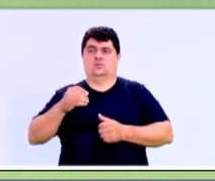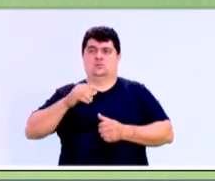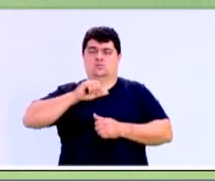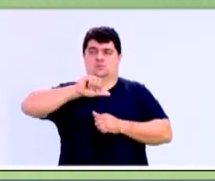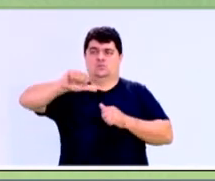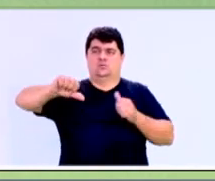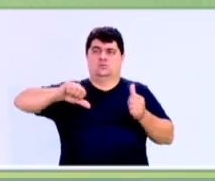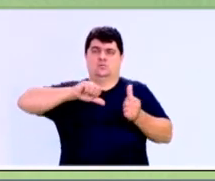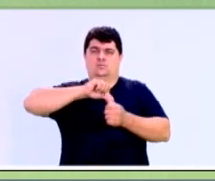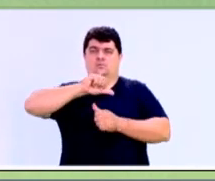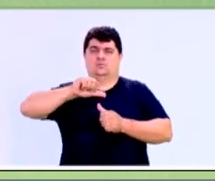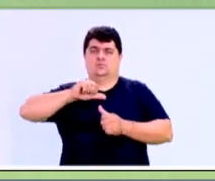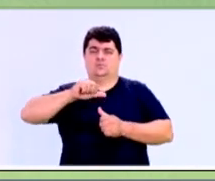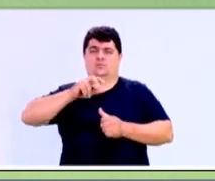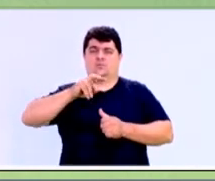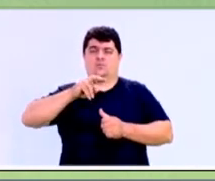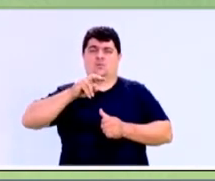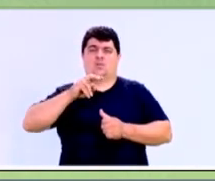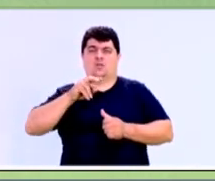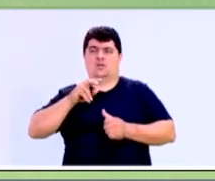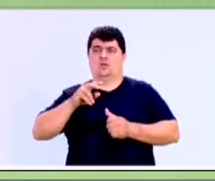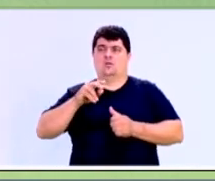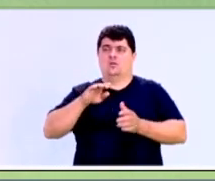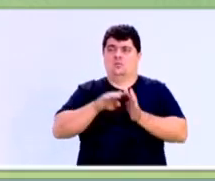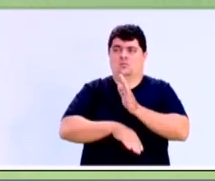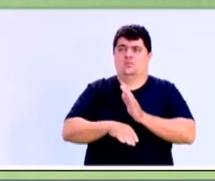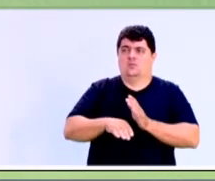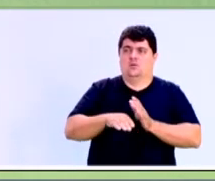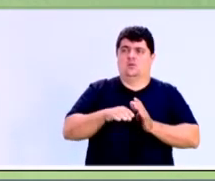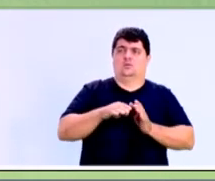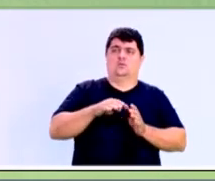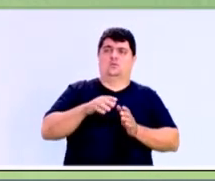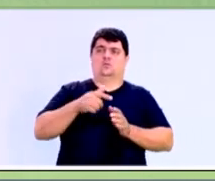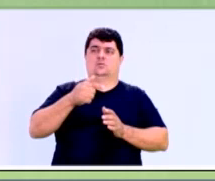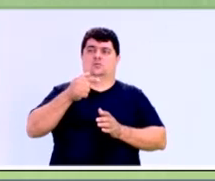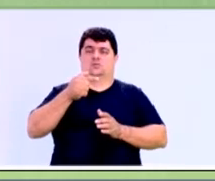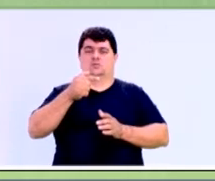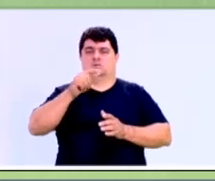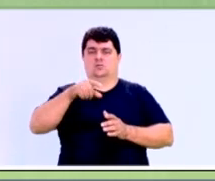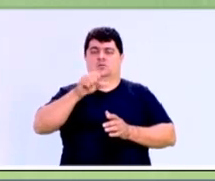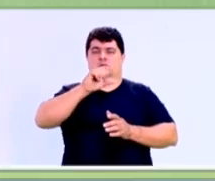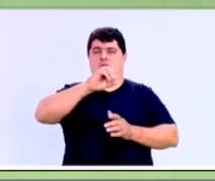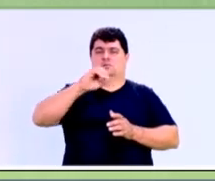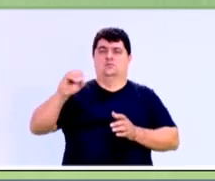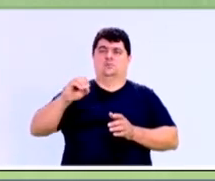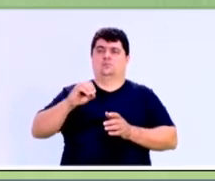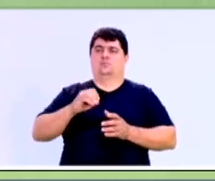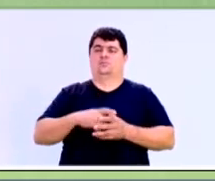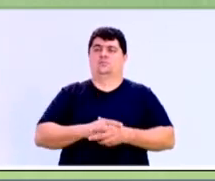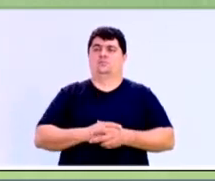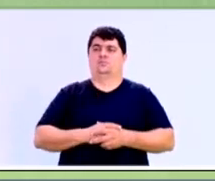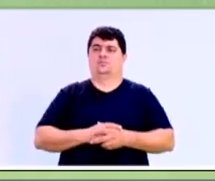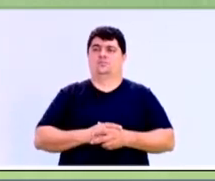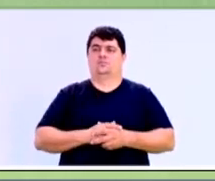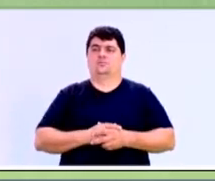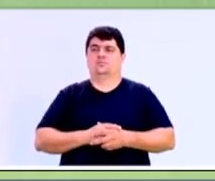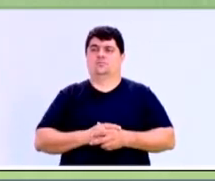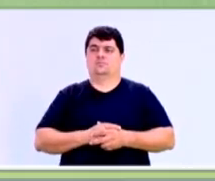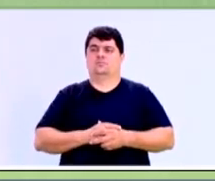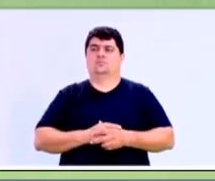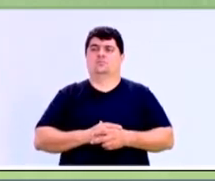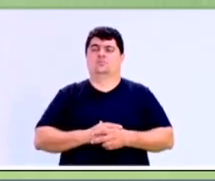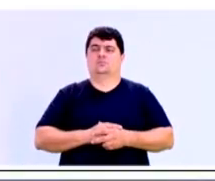circulante financeiro menos o meu passivo circulante financeiro, nesse caso, daria um saldo de tesouraria de